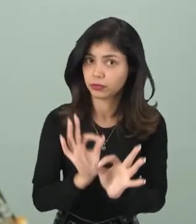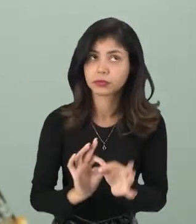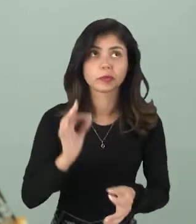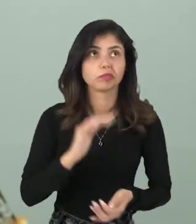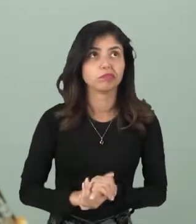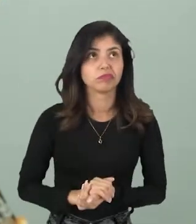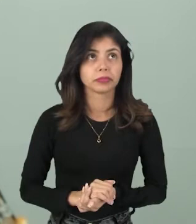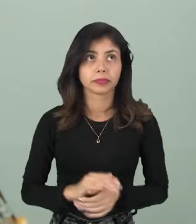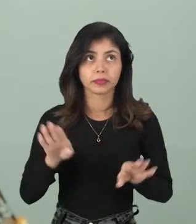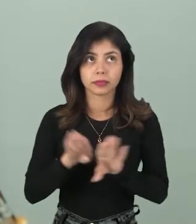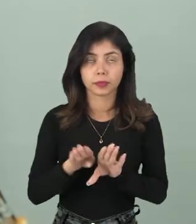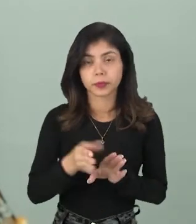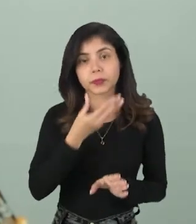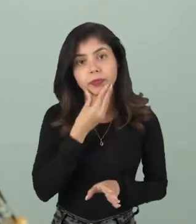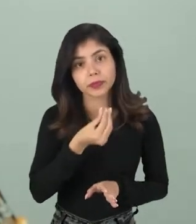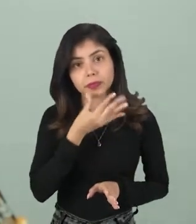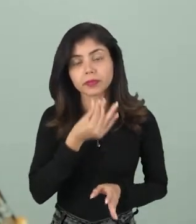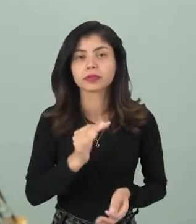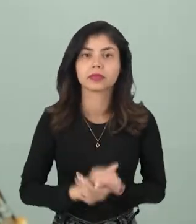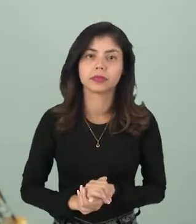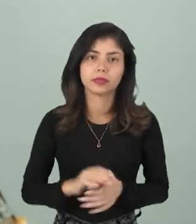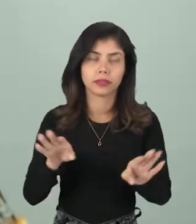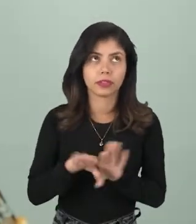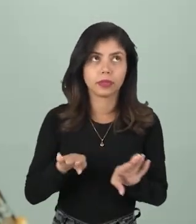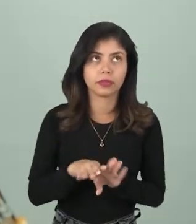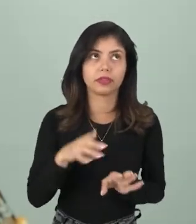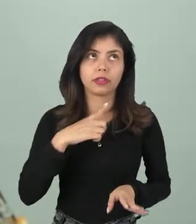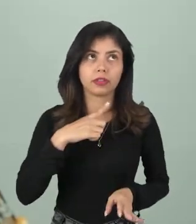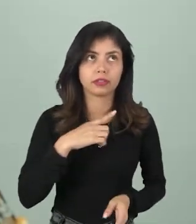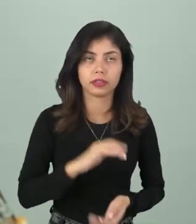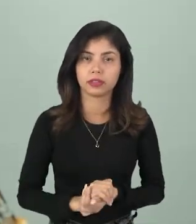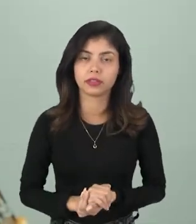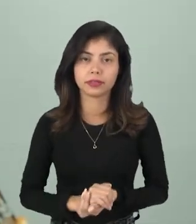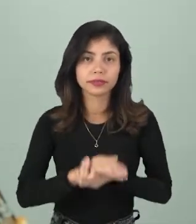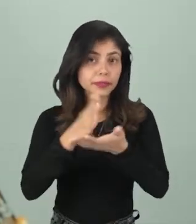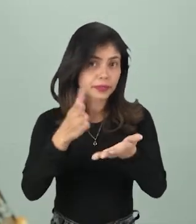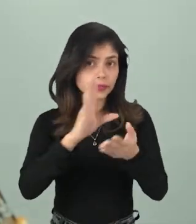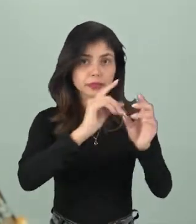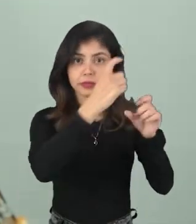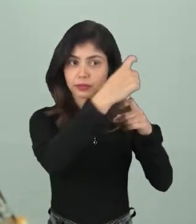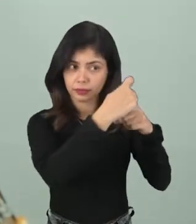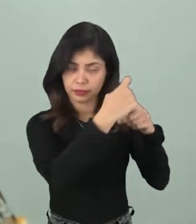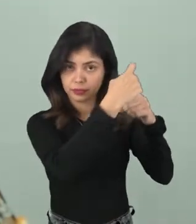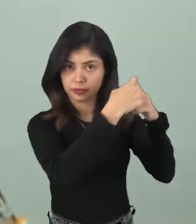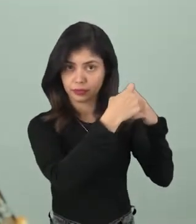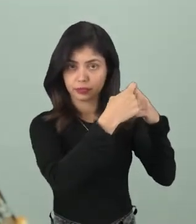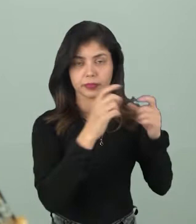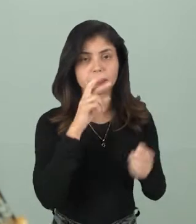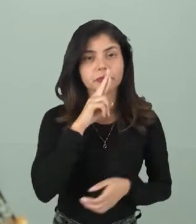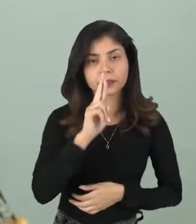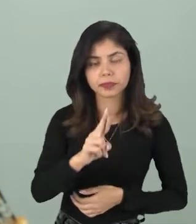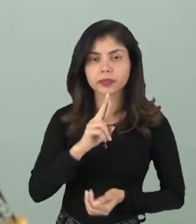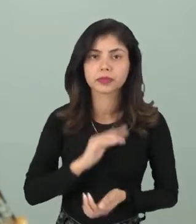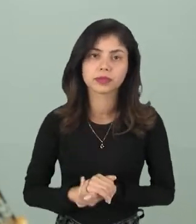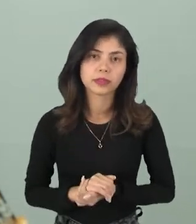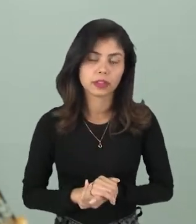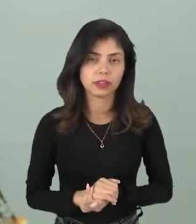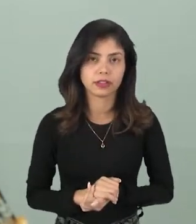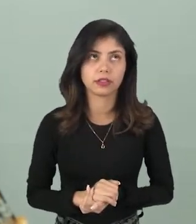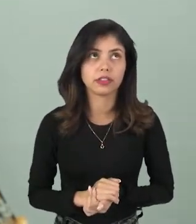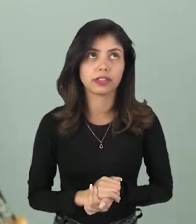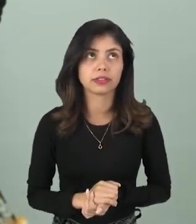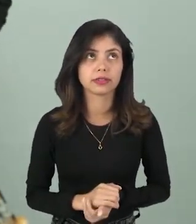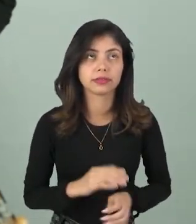de Laços que as meninas também emprestaram tá certo então eu vou colocar ele e para nós responder o